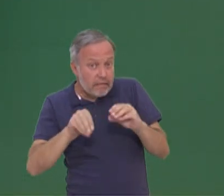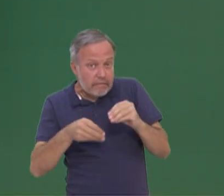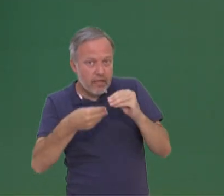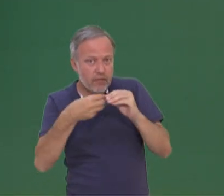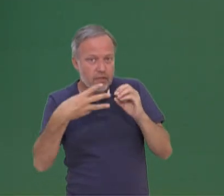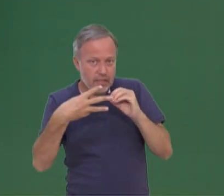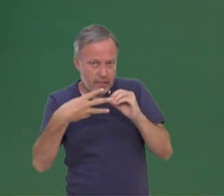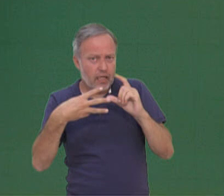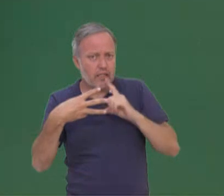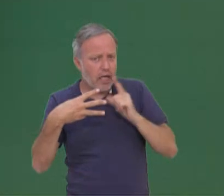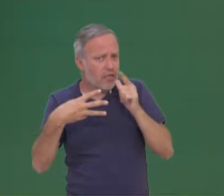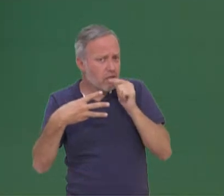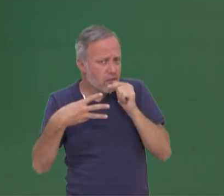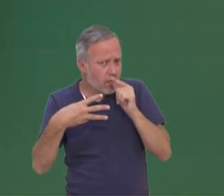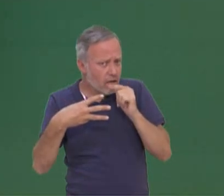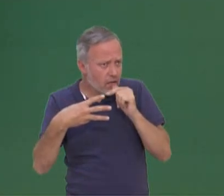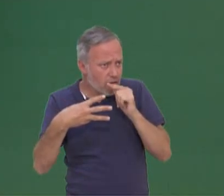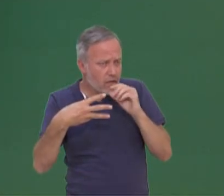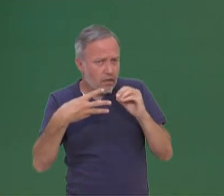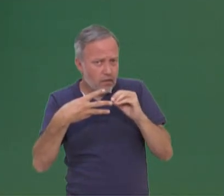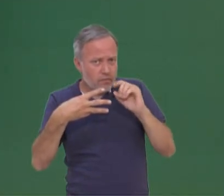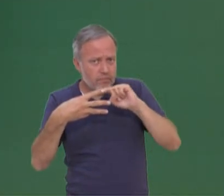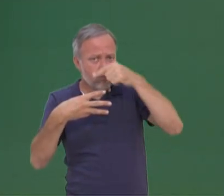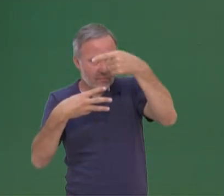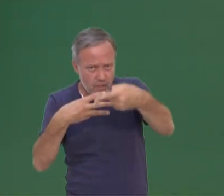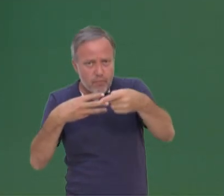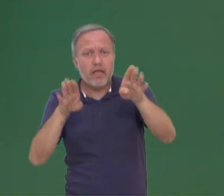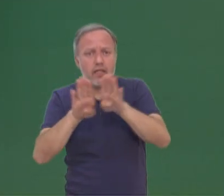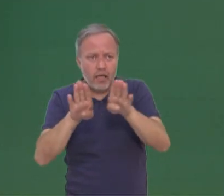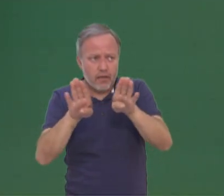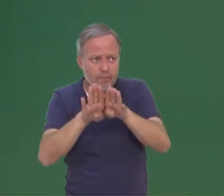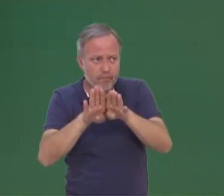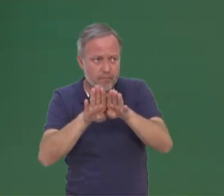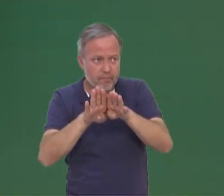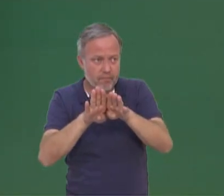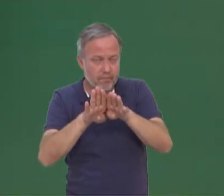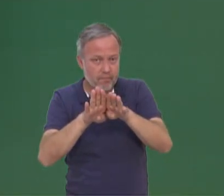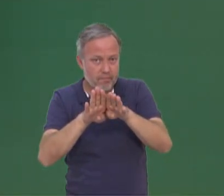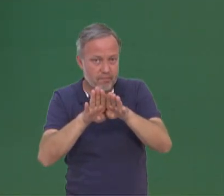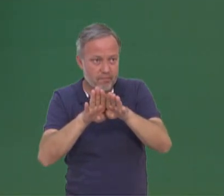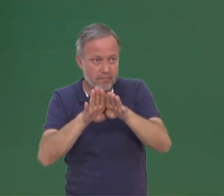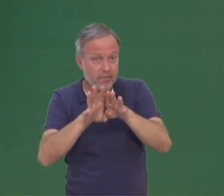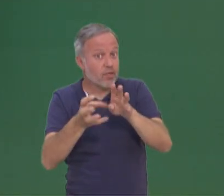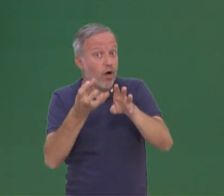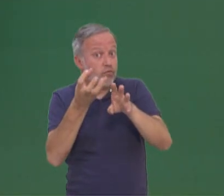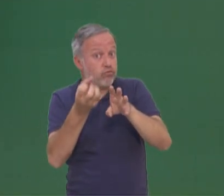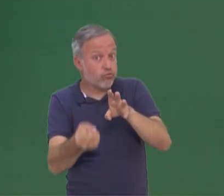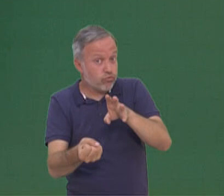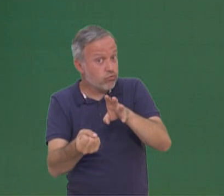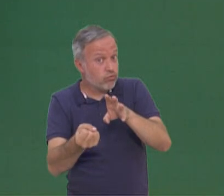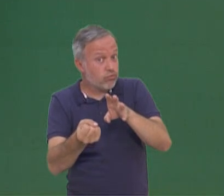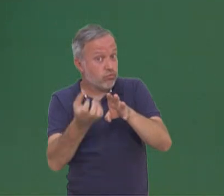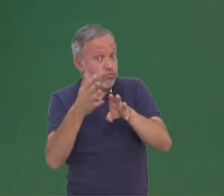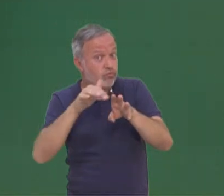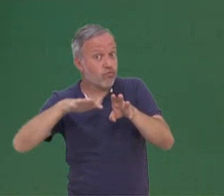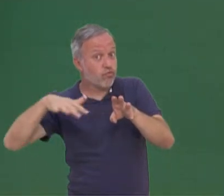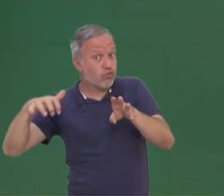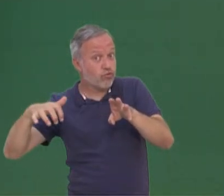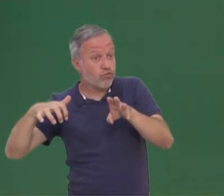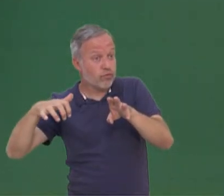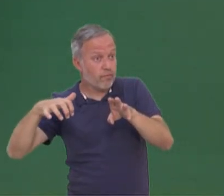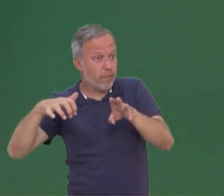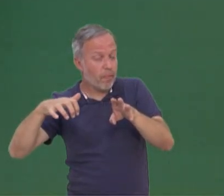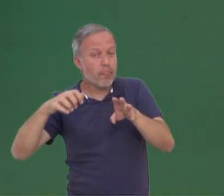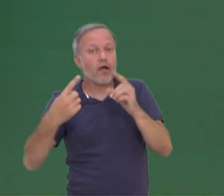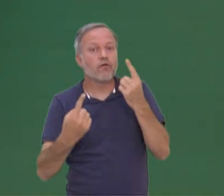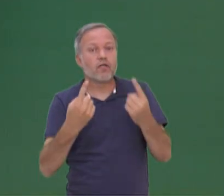tem água. Algumas células, o lado de fora também tem água. Pode ser algo solúvel em água? Não pode. Dessas